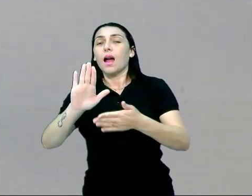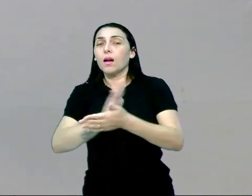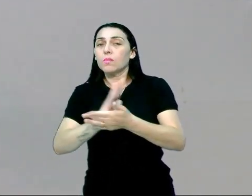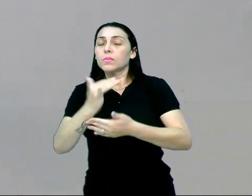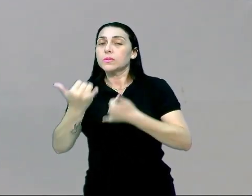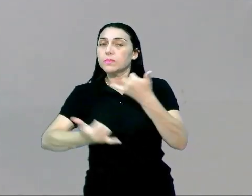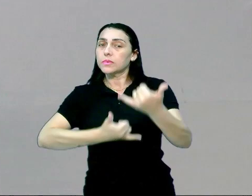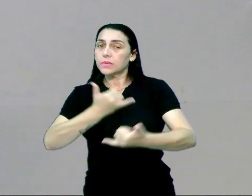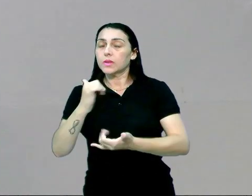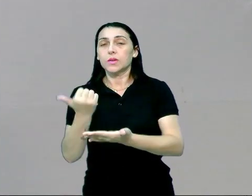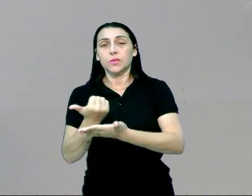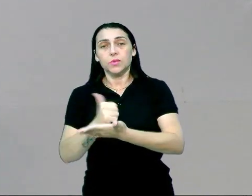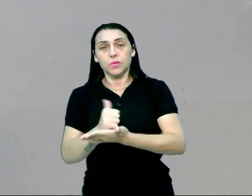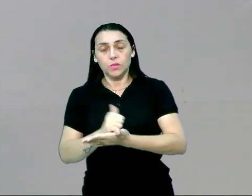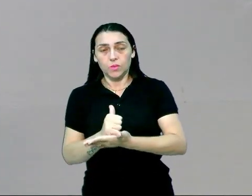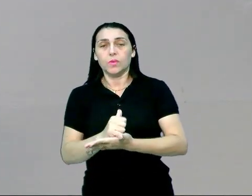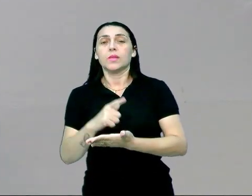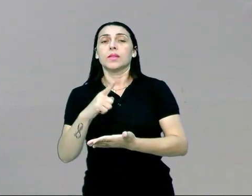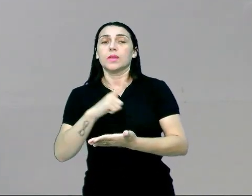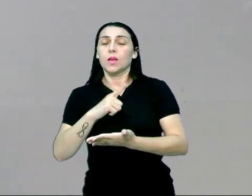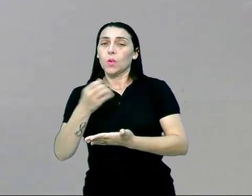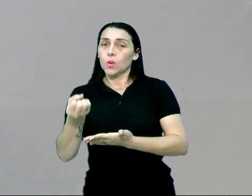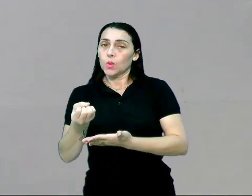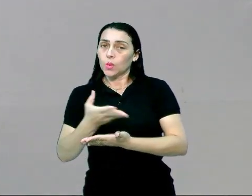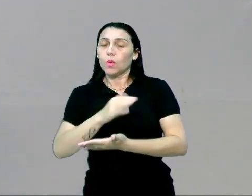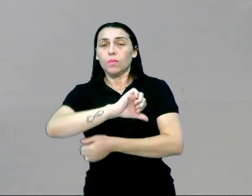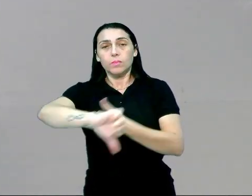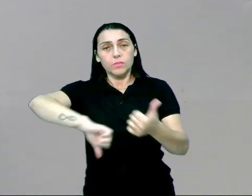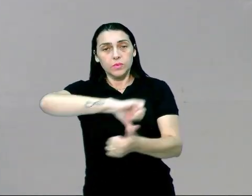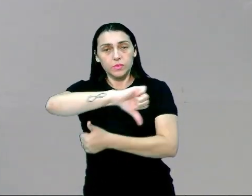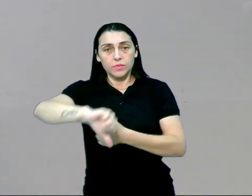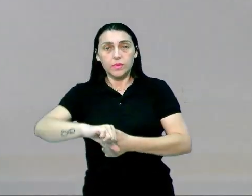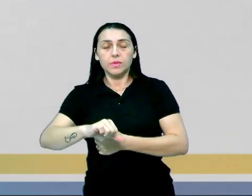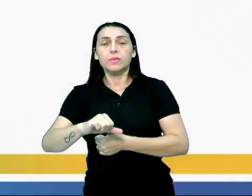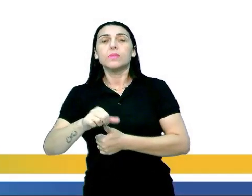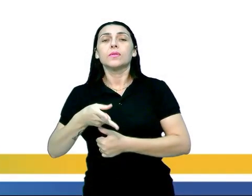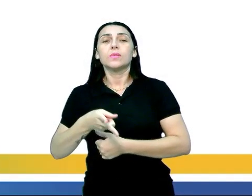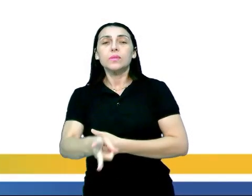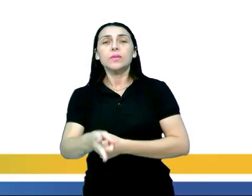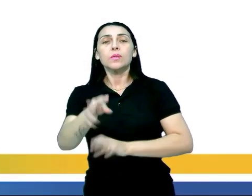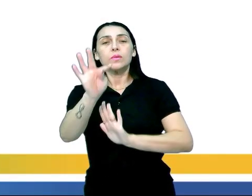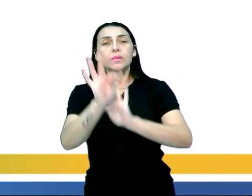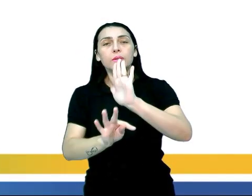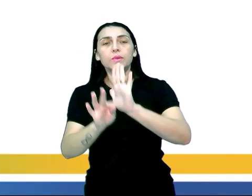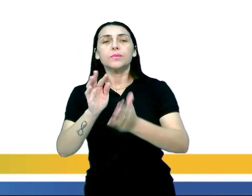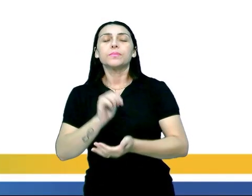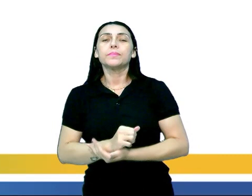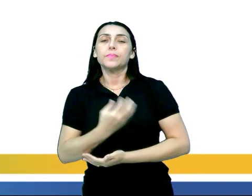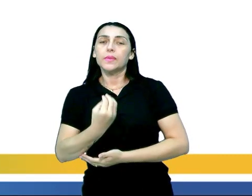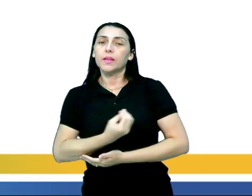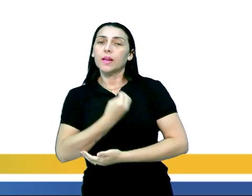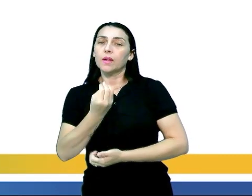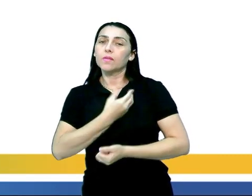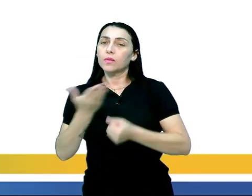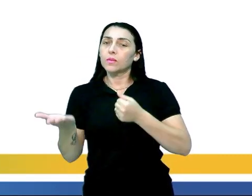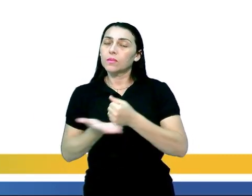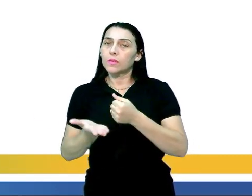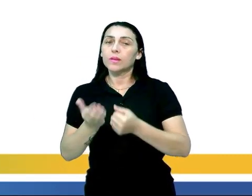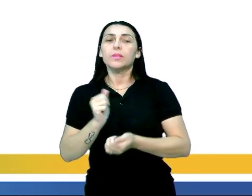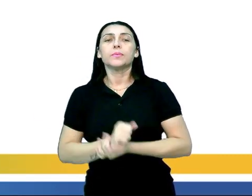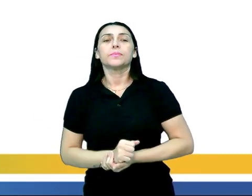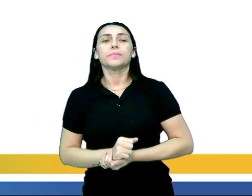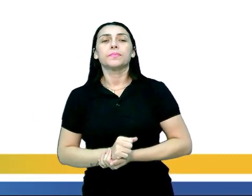brincadeiras, determinados jogos passem por uma nova roupagem. E aí, para isso, a gente vai seguir no texto. Vamos lá. Ó. A vida moderna e seus